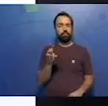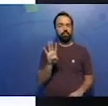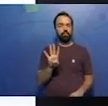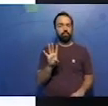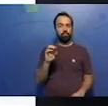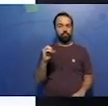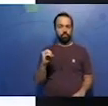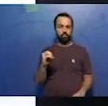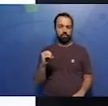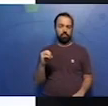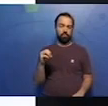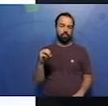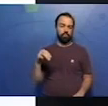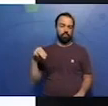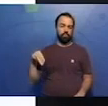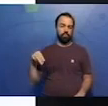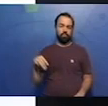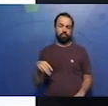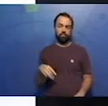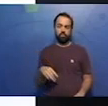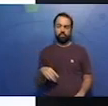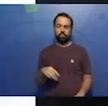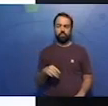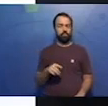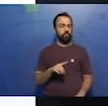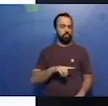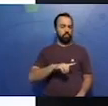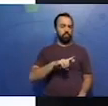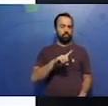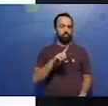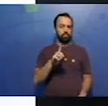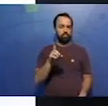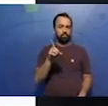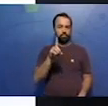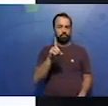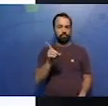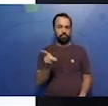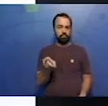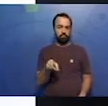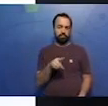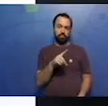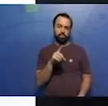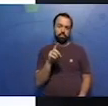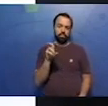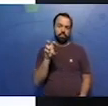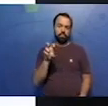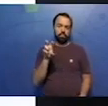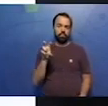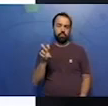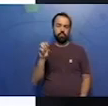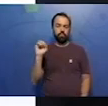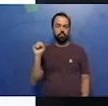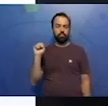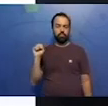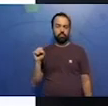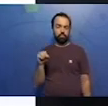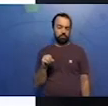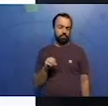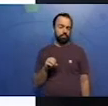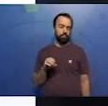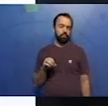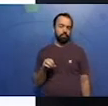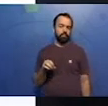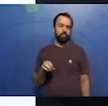8 vezes 5 igual a 40, e o ponteiro dos segundos marca 55 segundos, pois